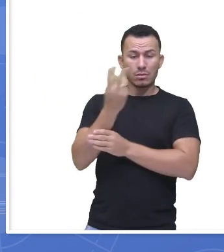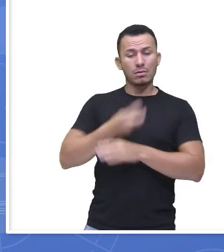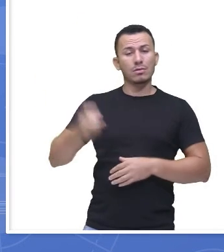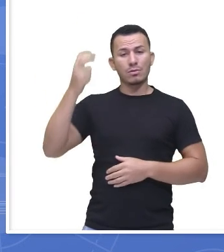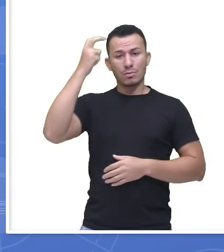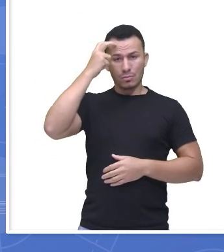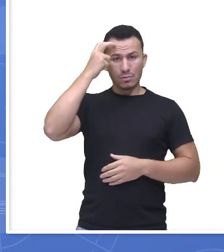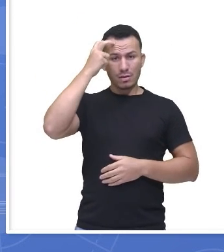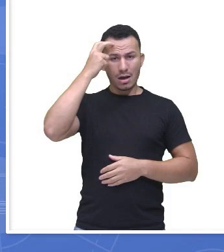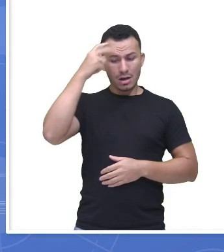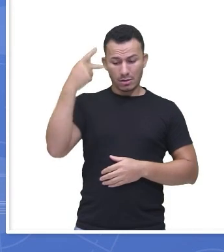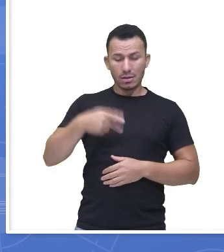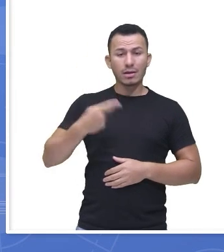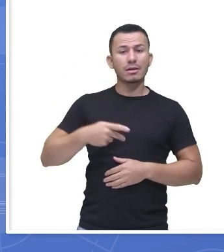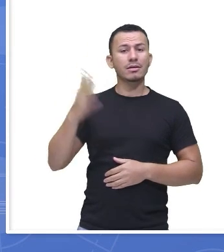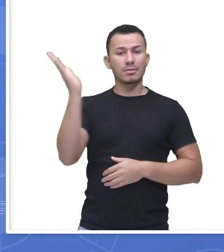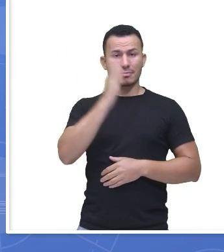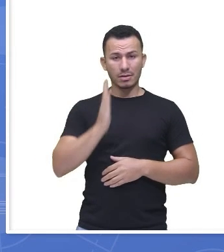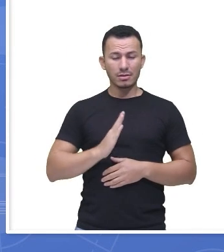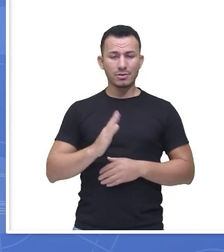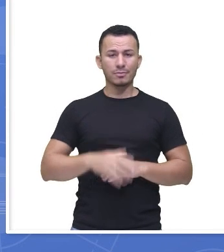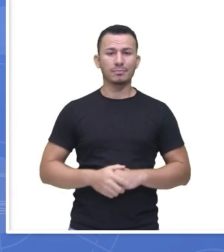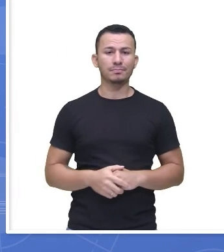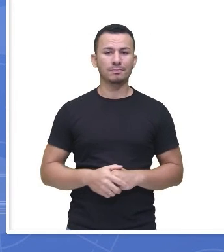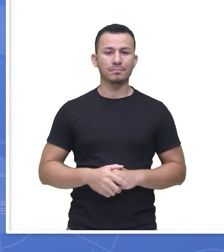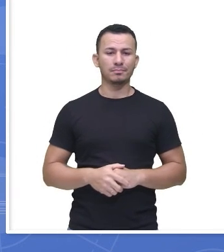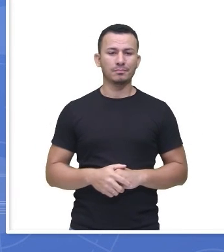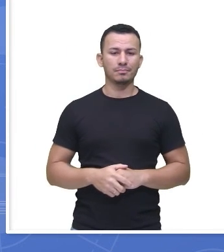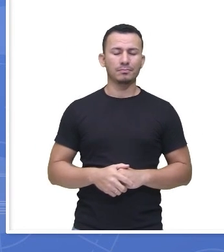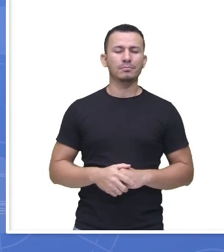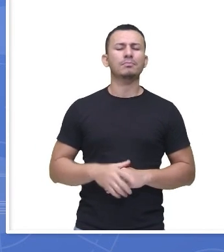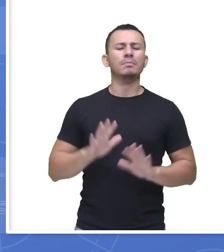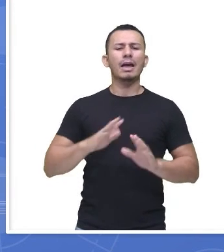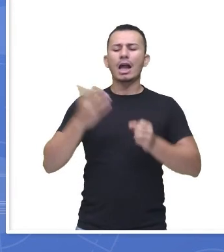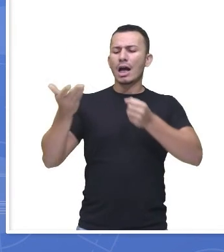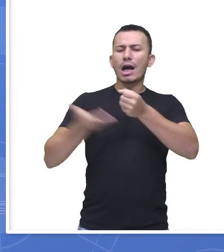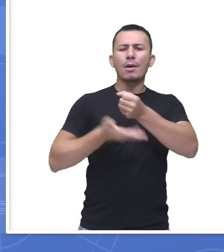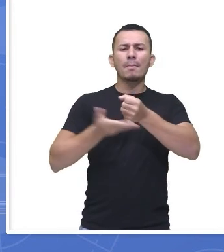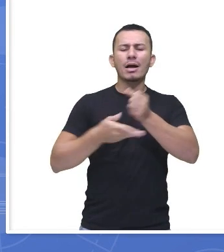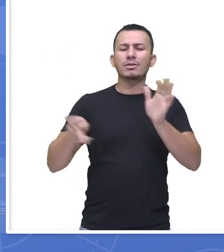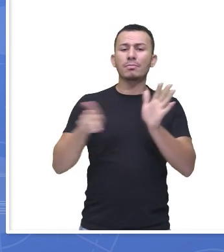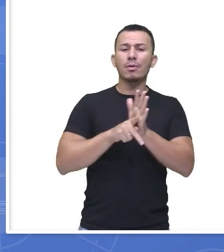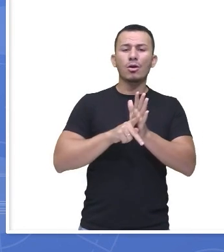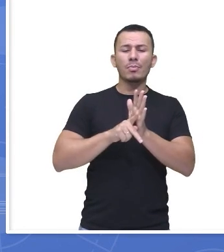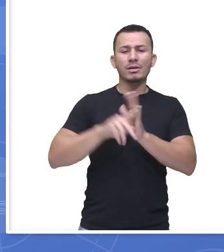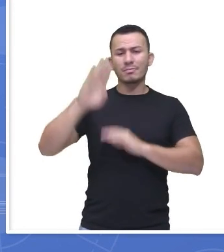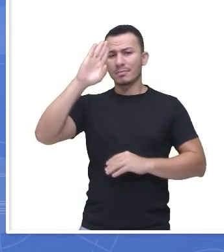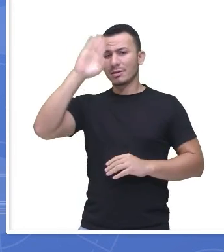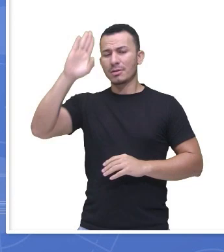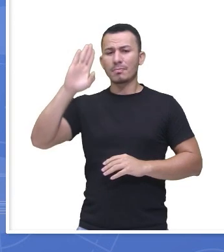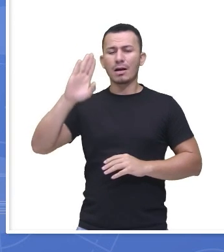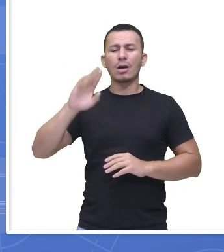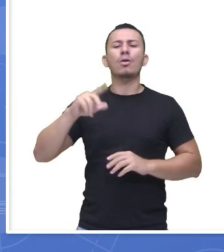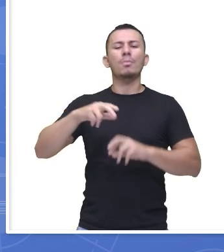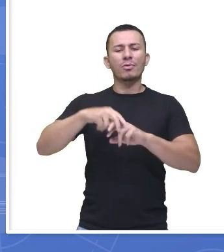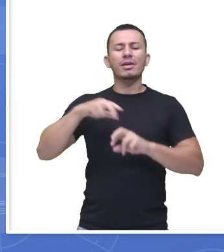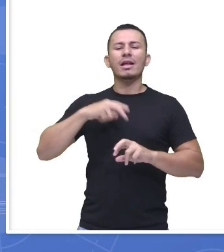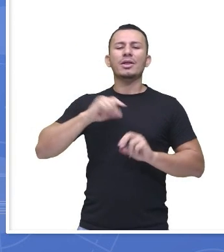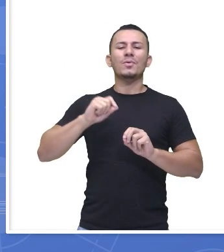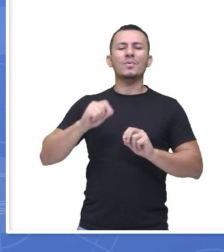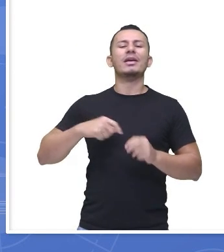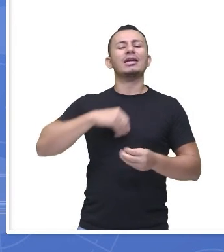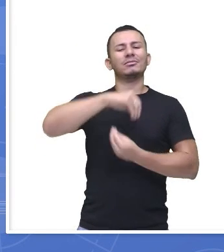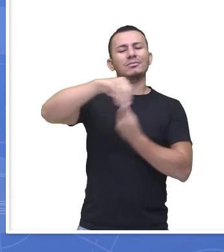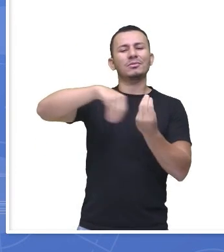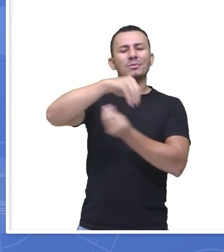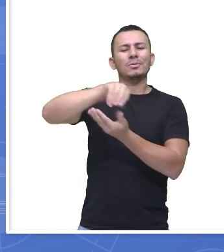da população brasileira. As bases destas matrizes foram estabelecidas pela miscigenação de